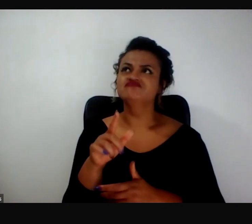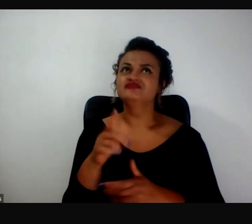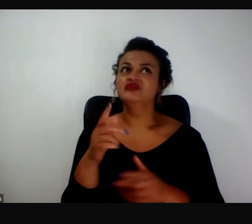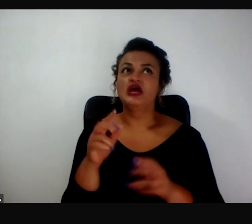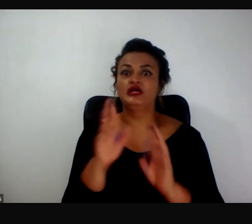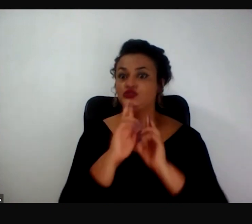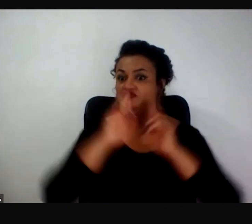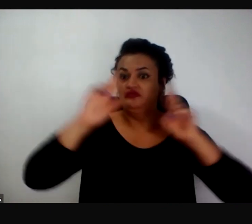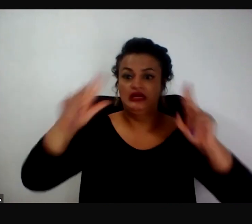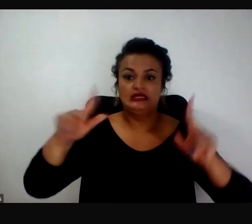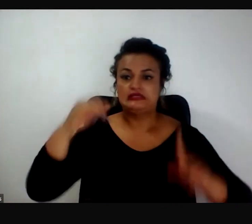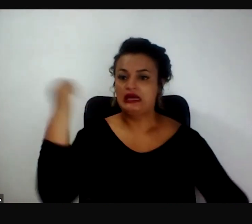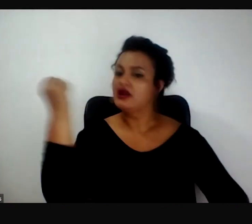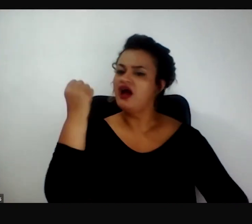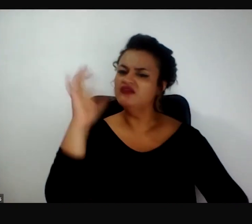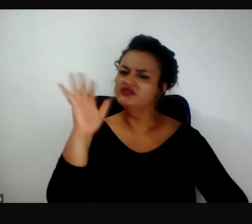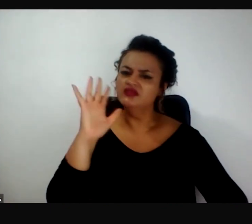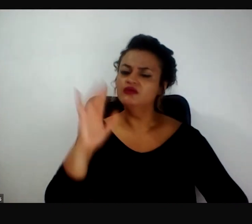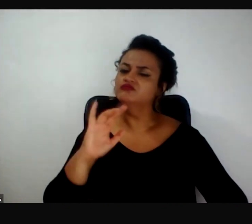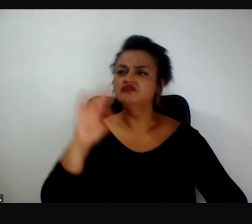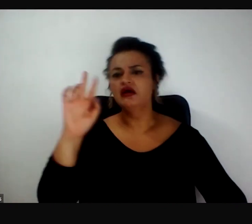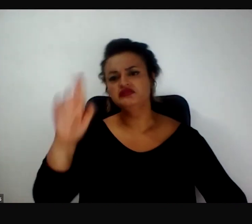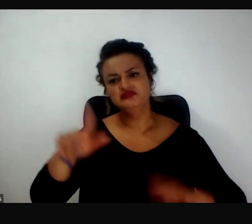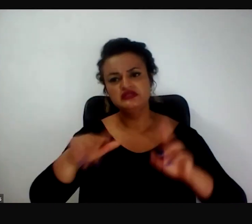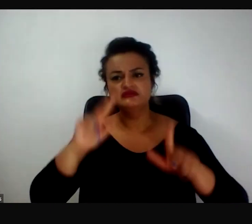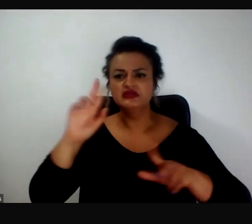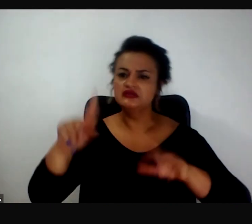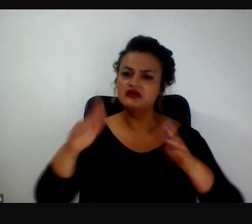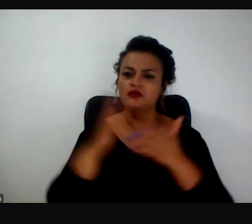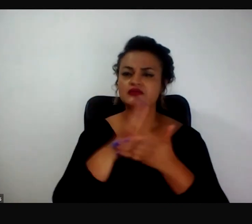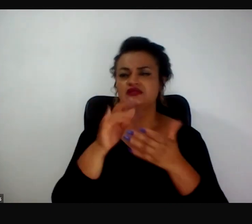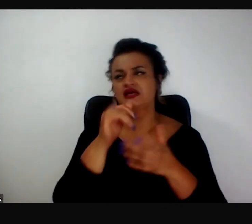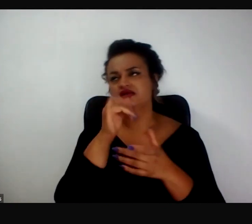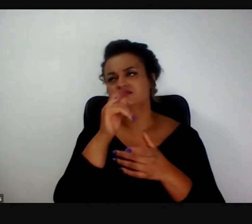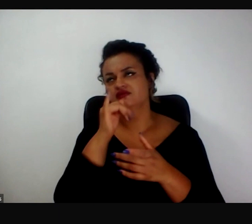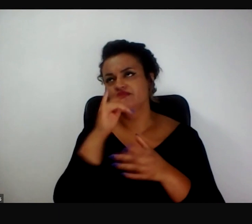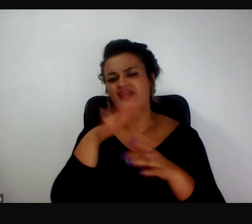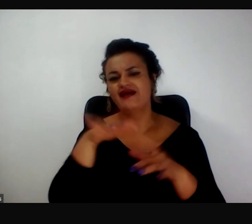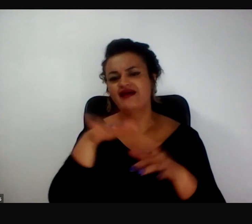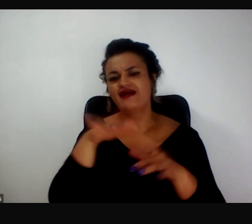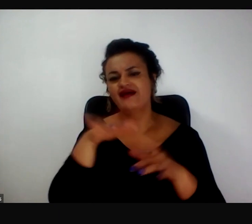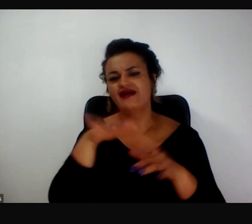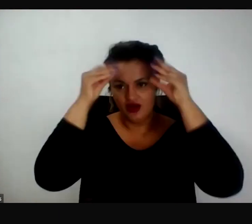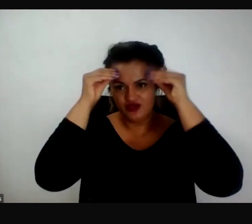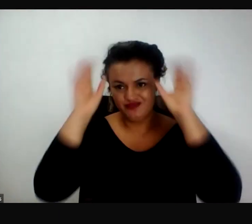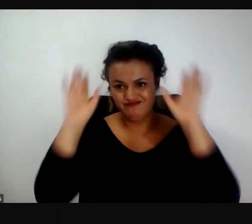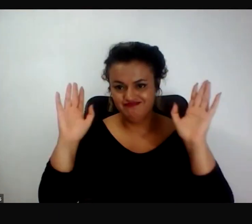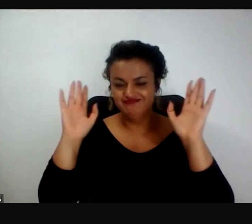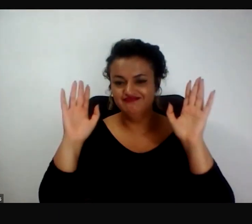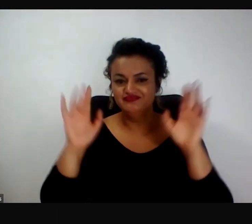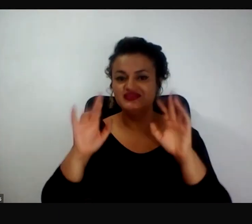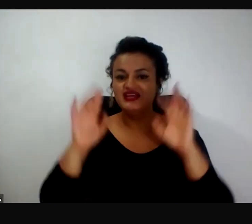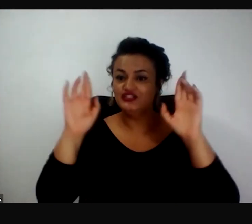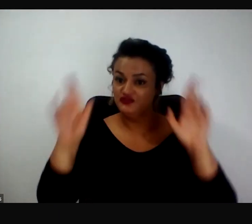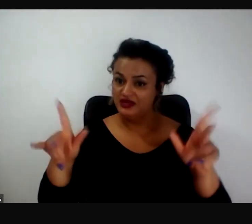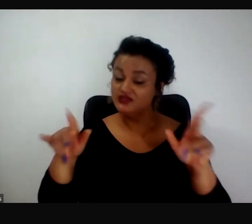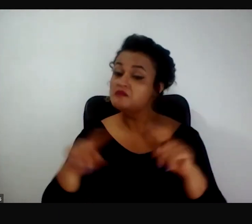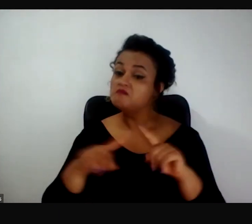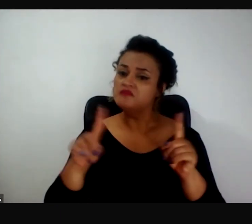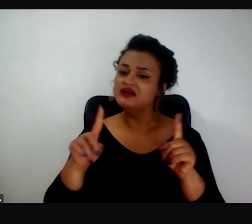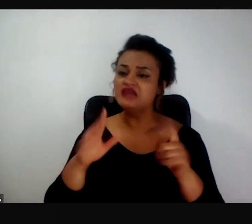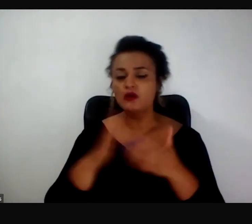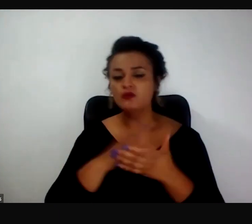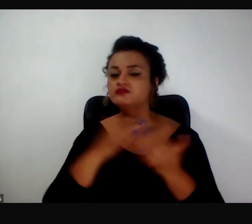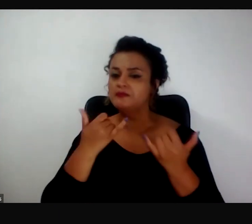substanciais, há detalhes de linguagens, por exemplo, como sentenças aditivas, manipulativas, que nós usamos uma linguagem um pouco diferente, mas também essa, né?